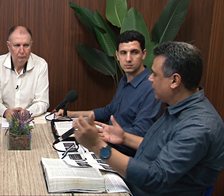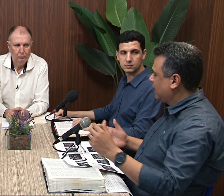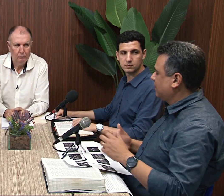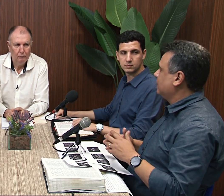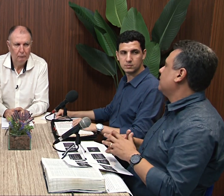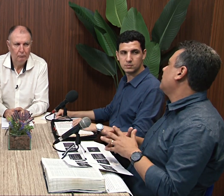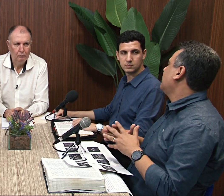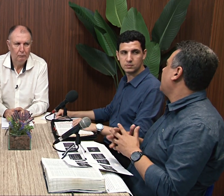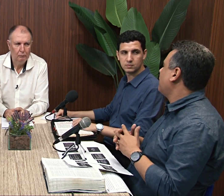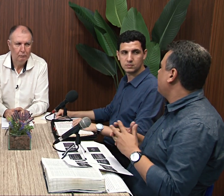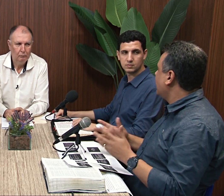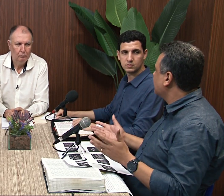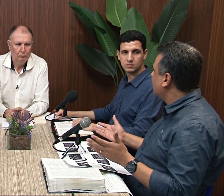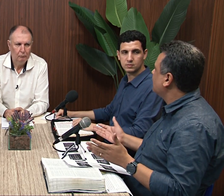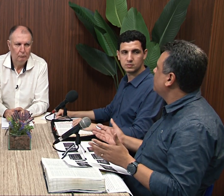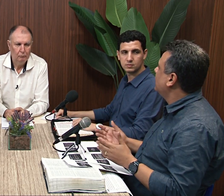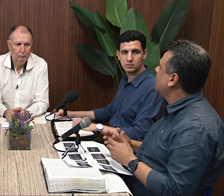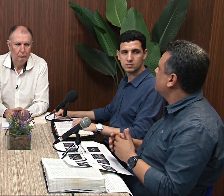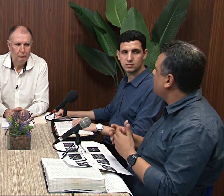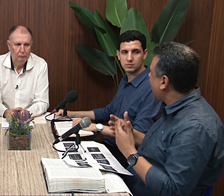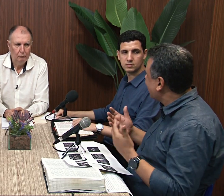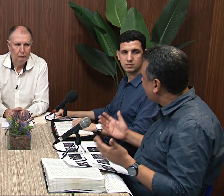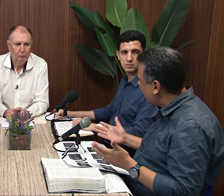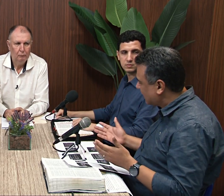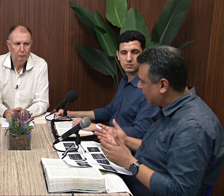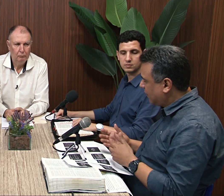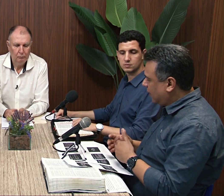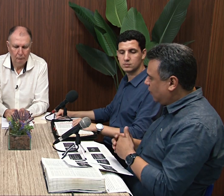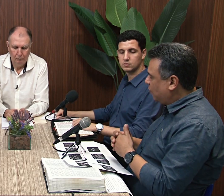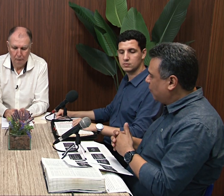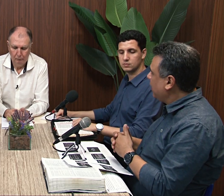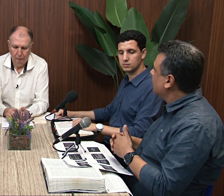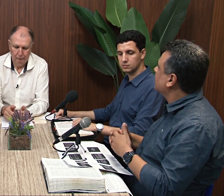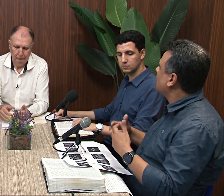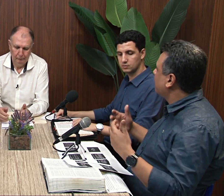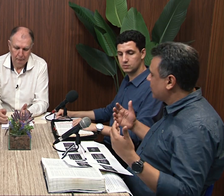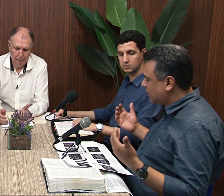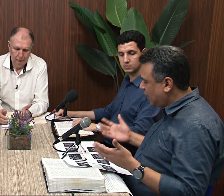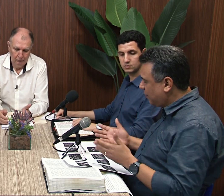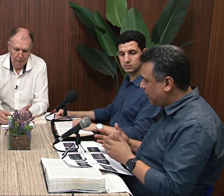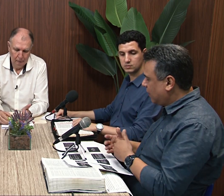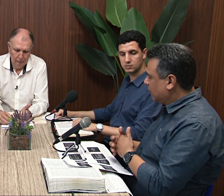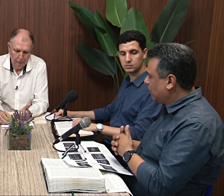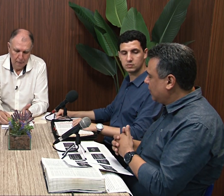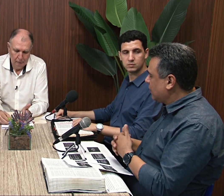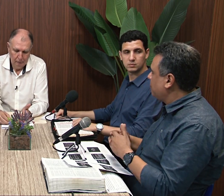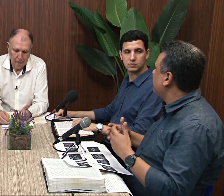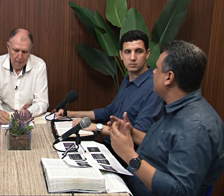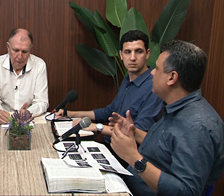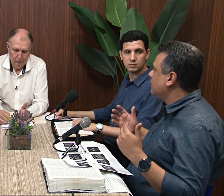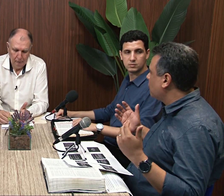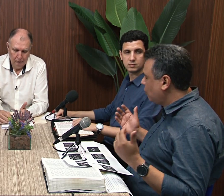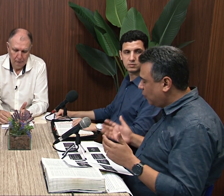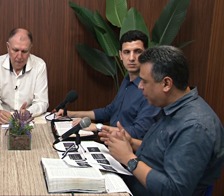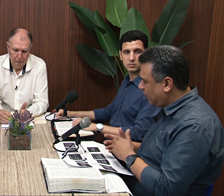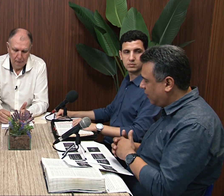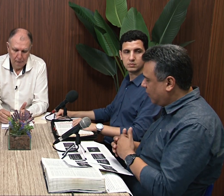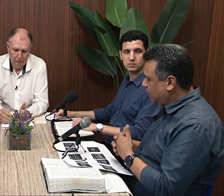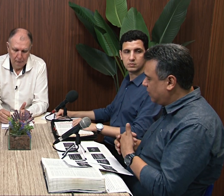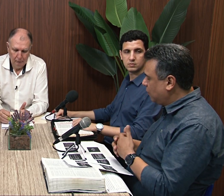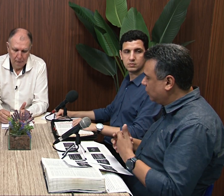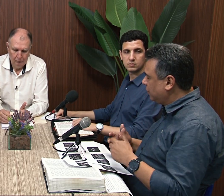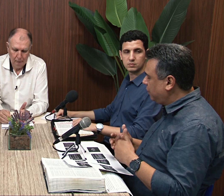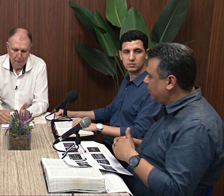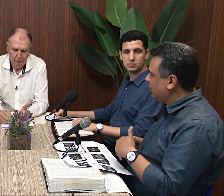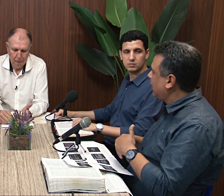o que acontece, moço? A festa das bodas, o Maranata, o momento se aproxima, todas as profecias se cumprem,